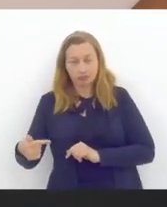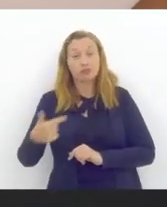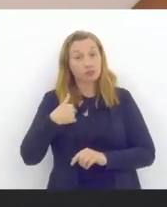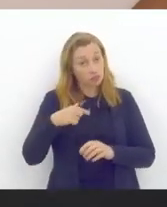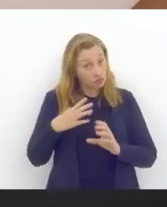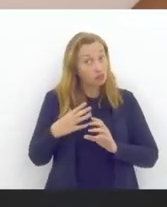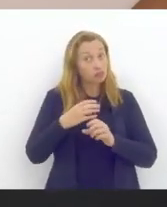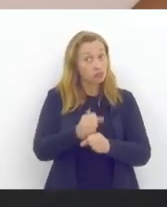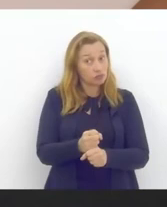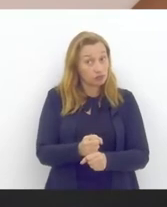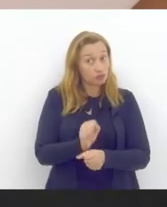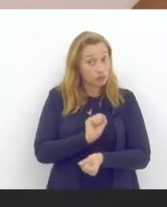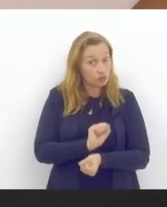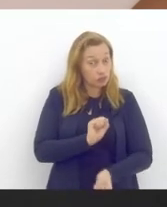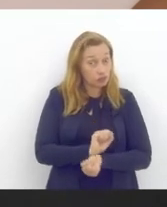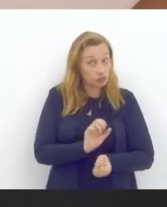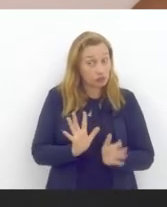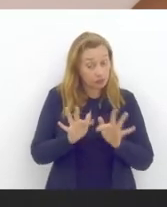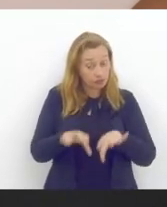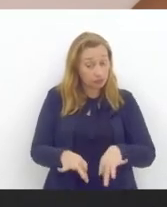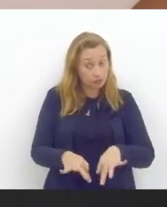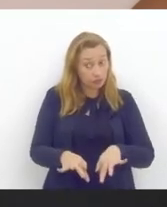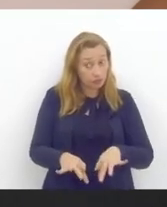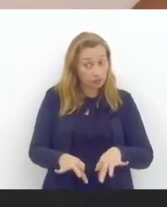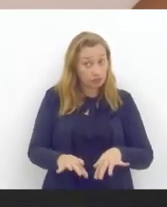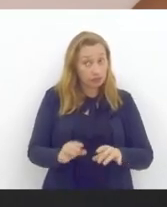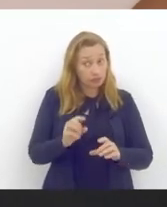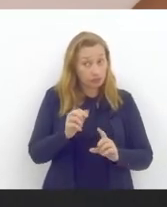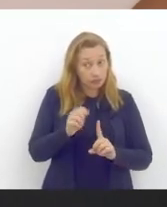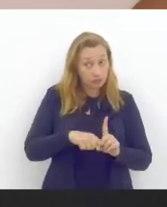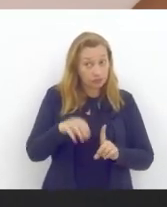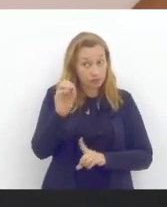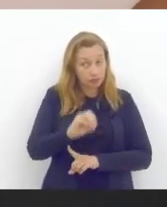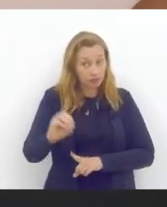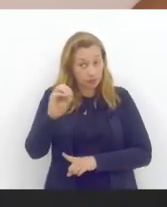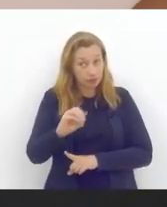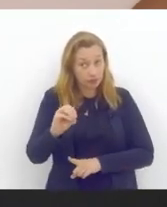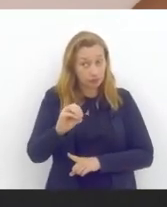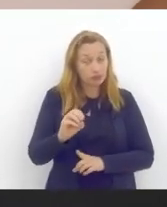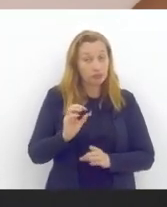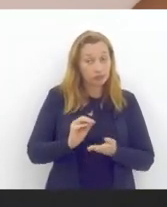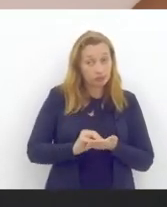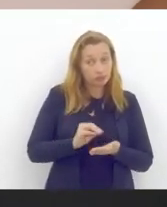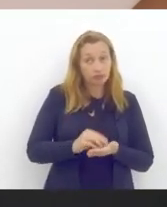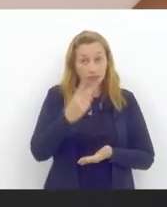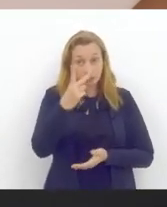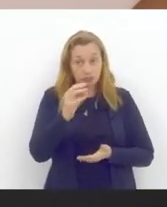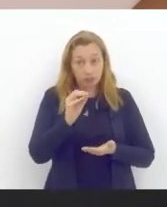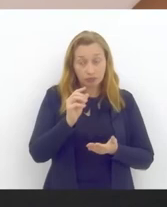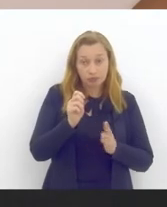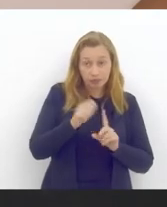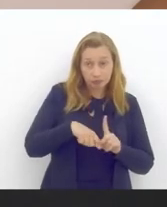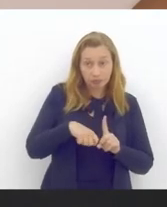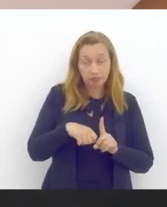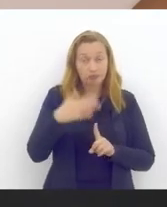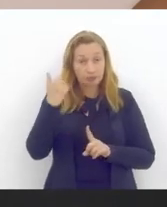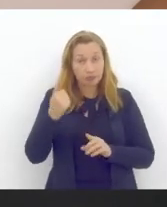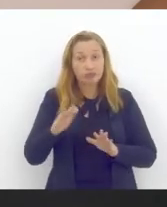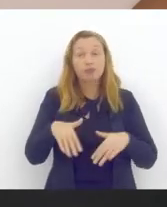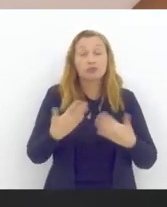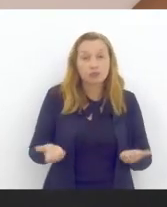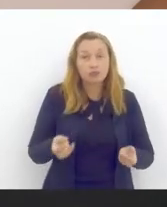calcular, estou esperando fechar a receita de outubro, fechando só, faltando só 2 meses, qual for, vai ser esse